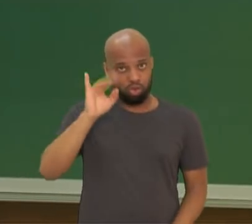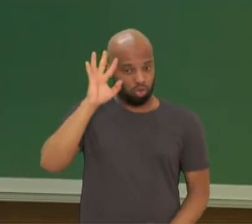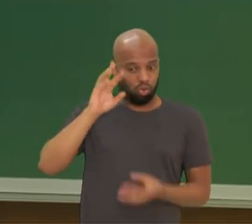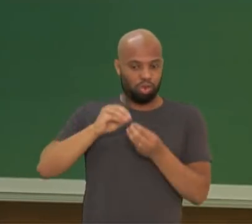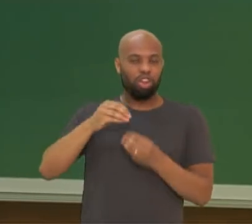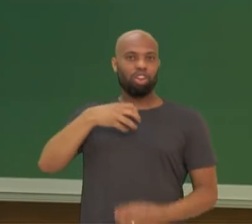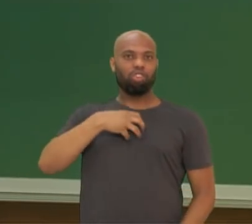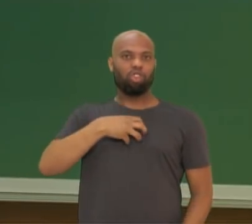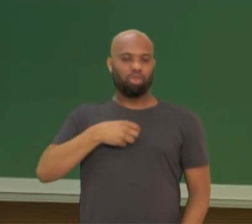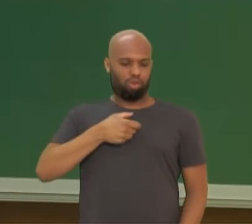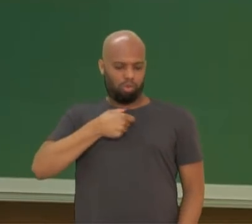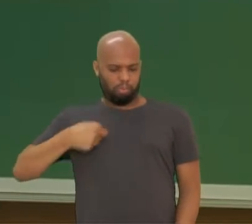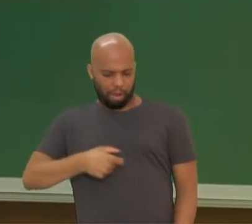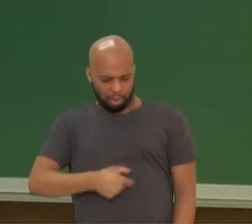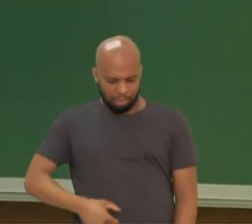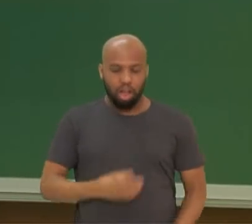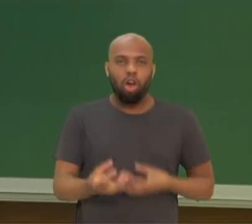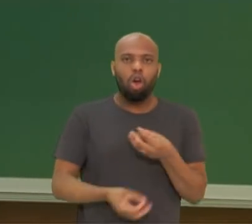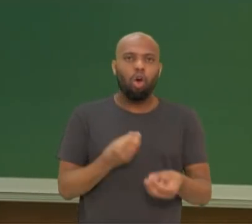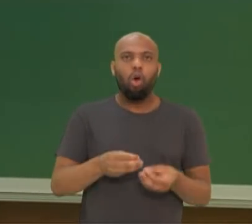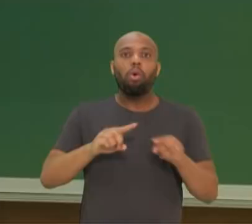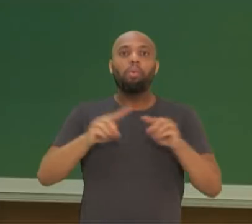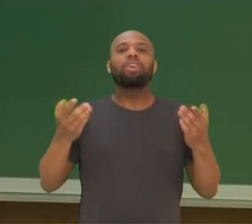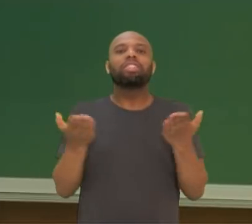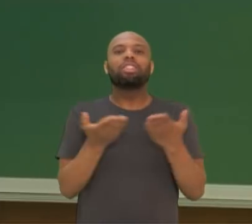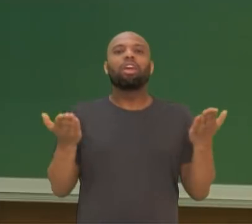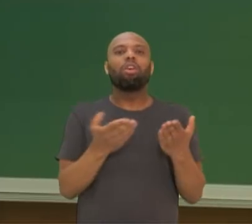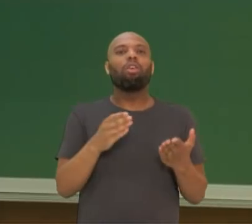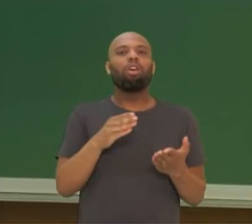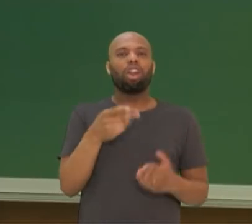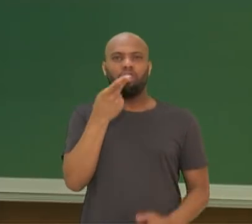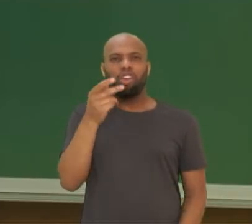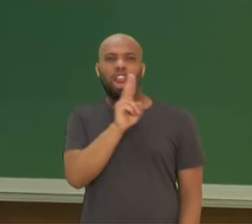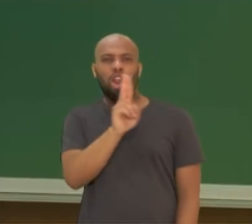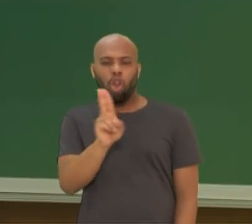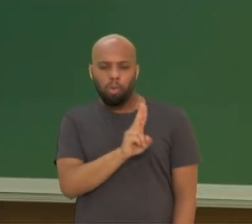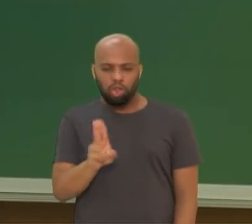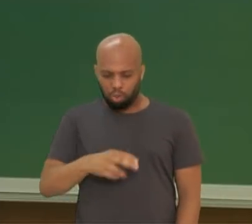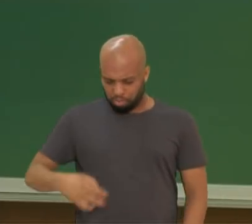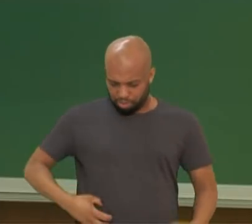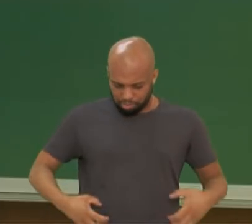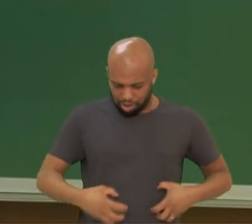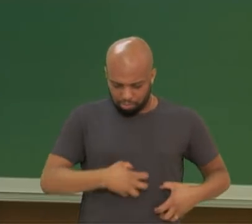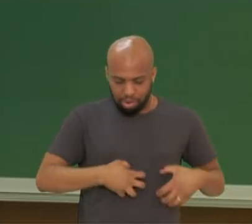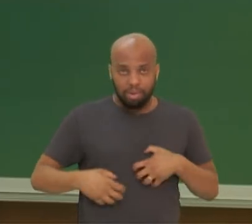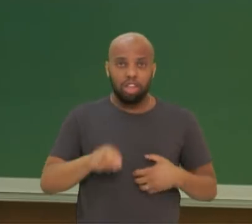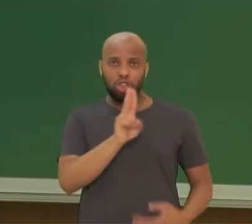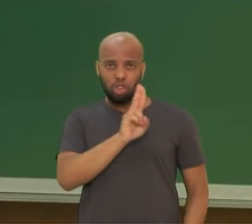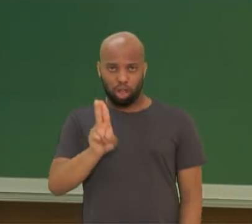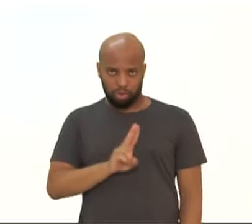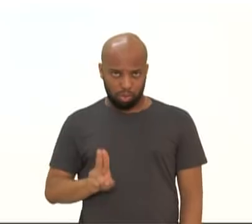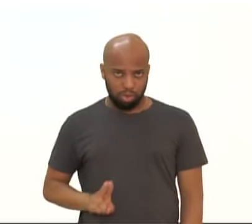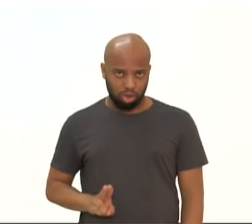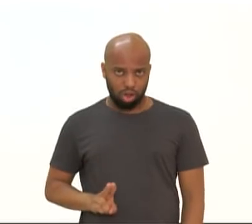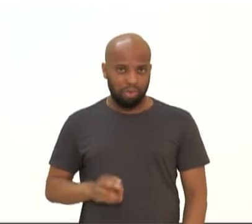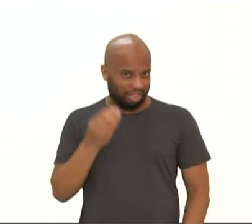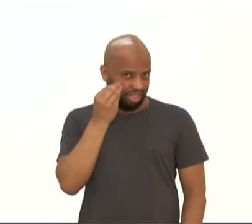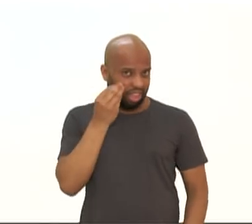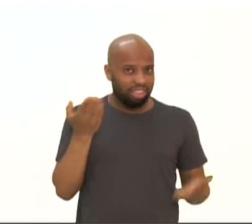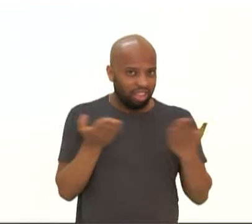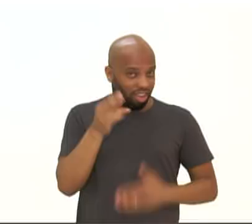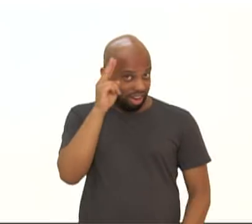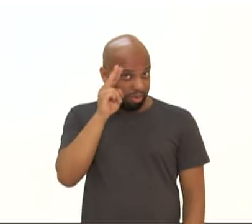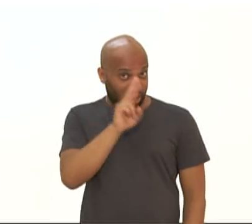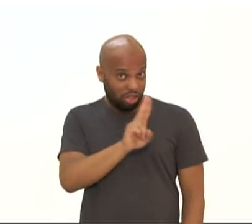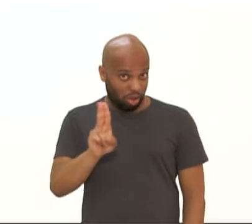o processo da digestão, mas é para você dizer aqui os nomes dos órgãos do sistema digestório. Vamos tentar